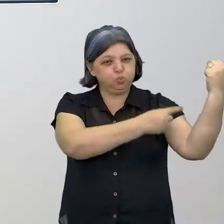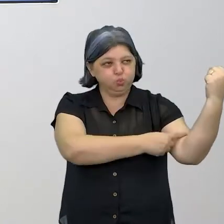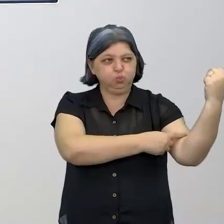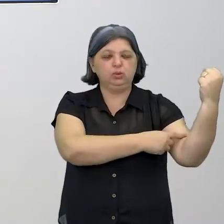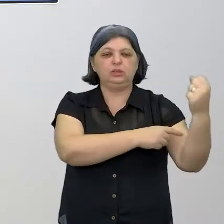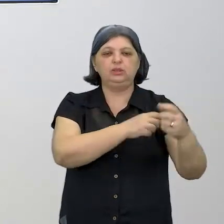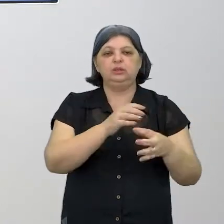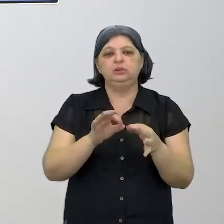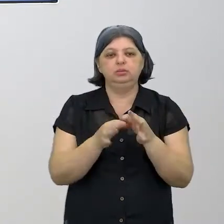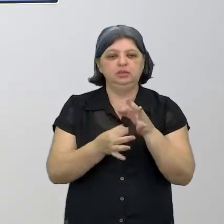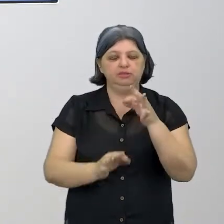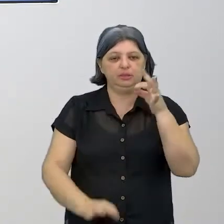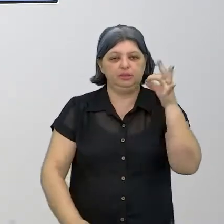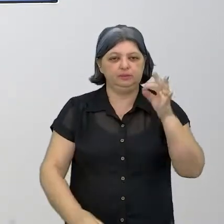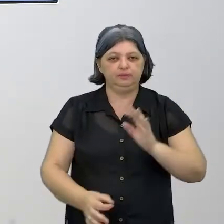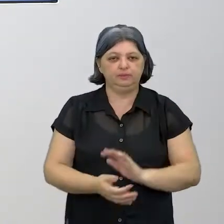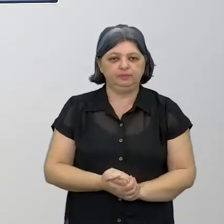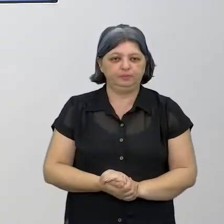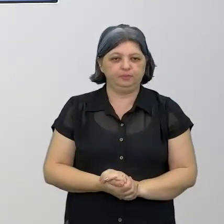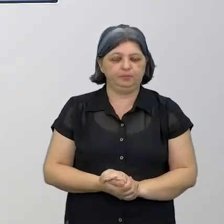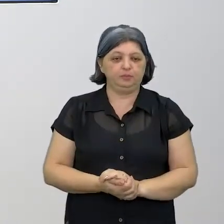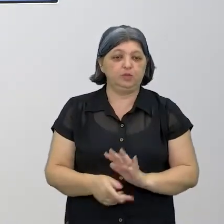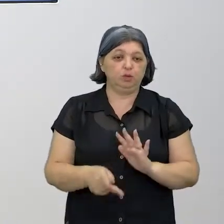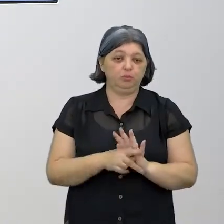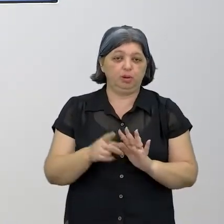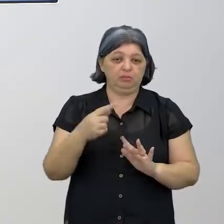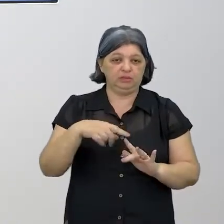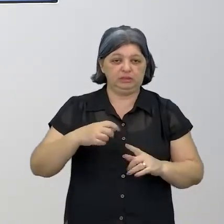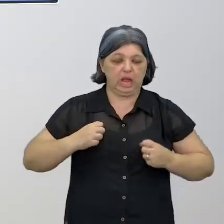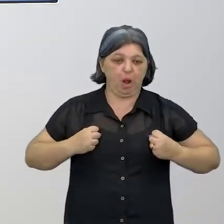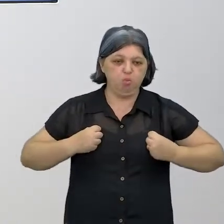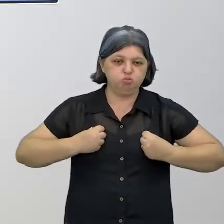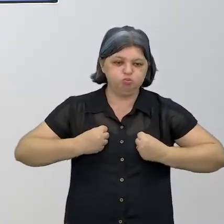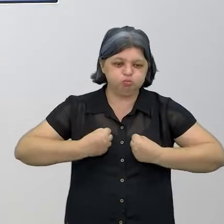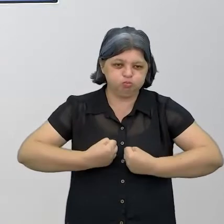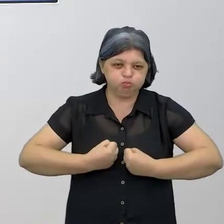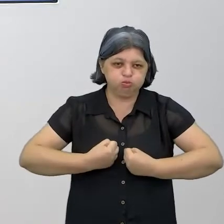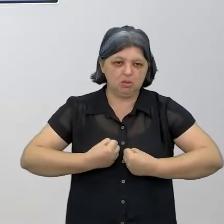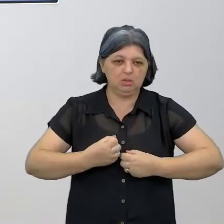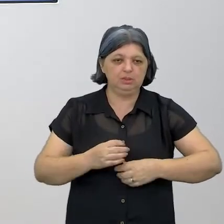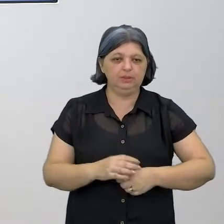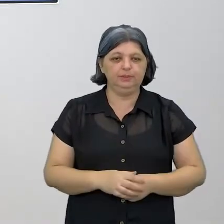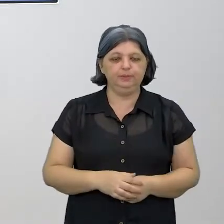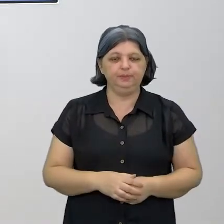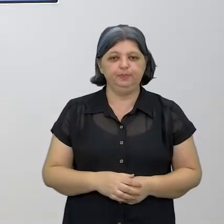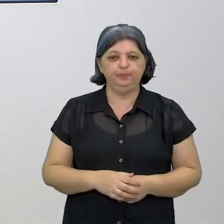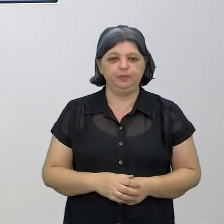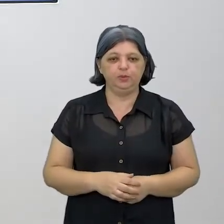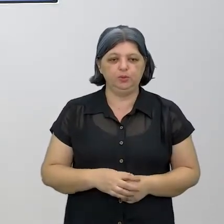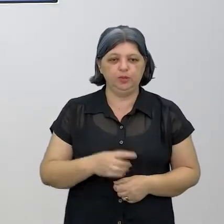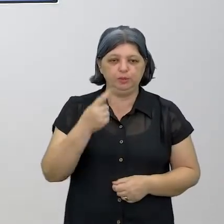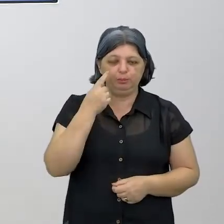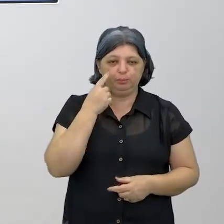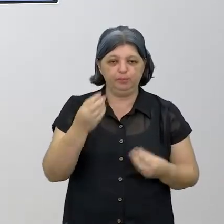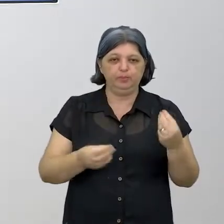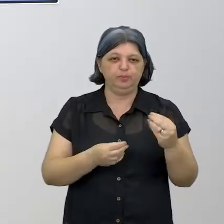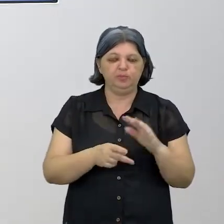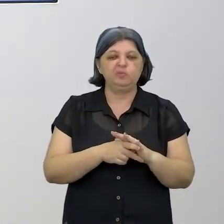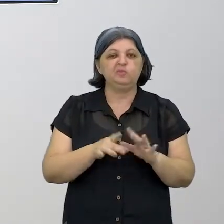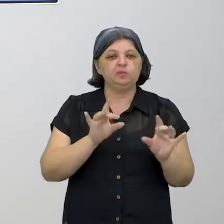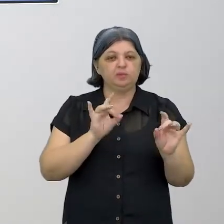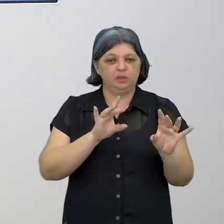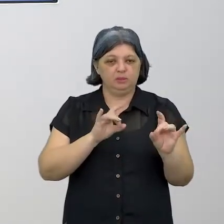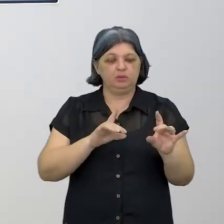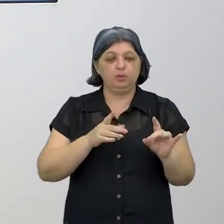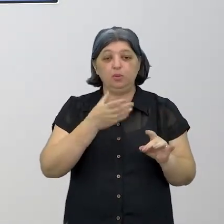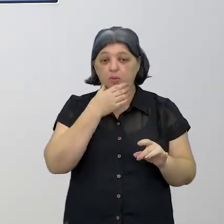né, sobre você ficar monstrão, você ficar grande, né? E aí eu recomendo até que vocês procurem esses especialistas. O Paulo Musi é